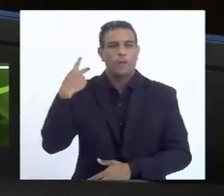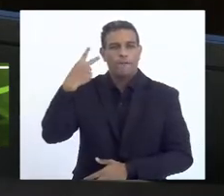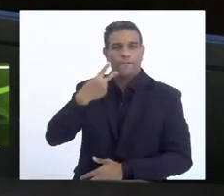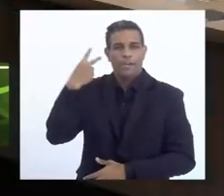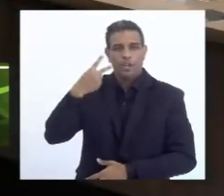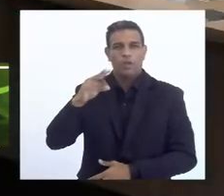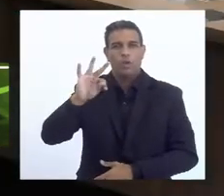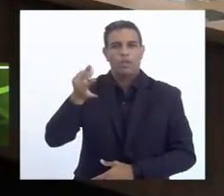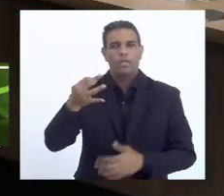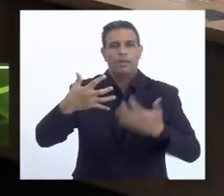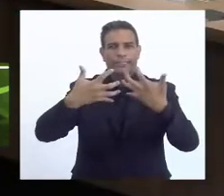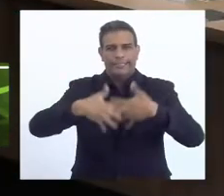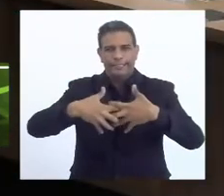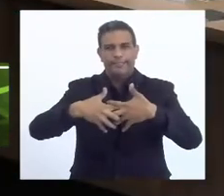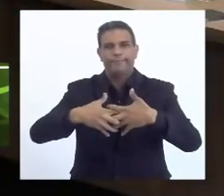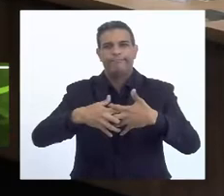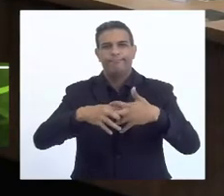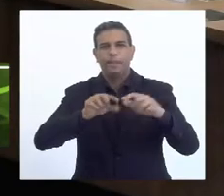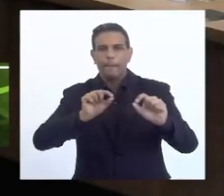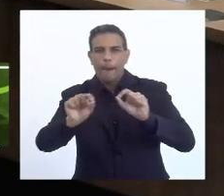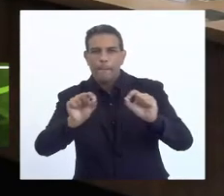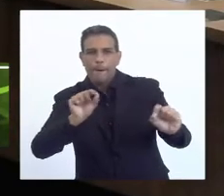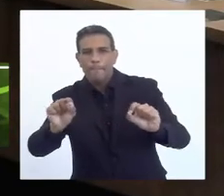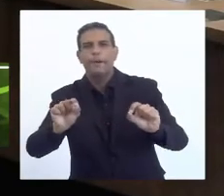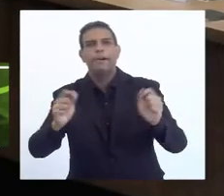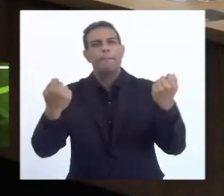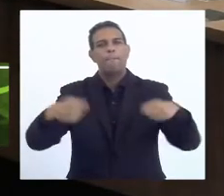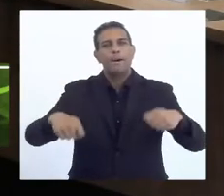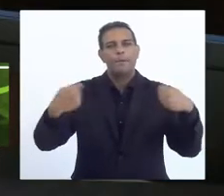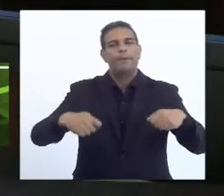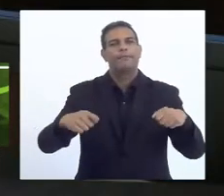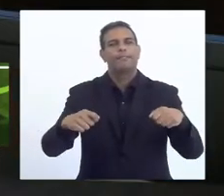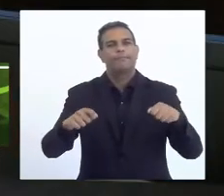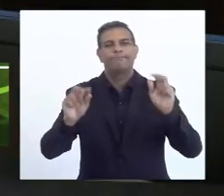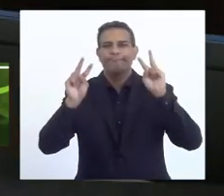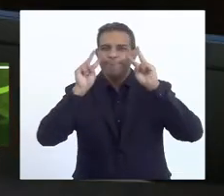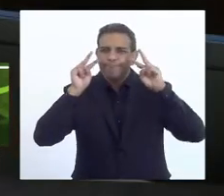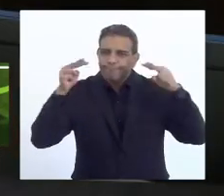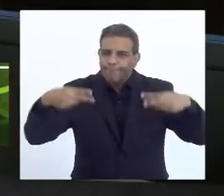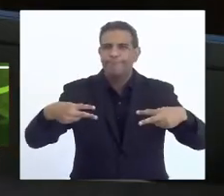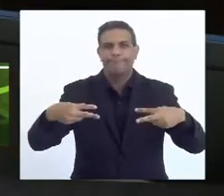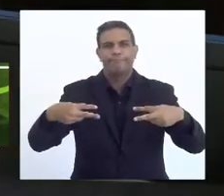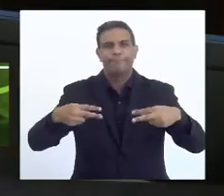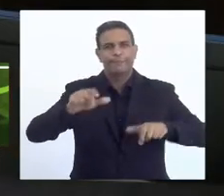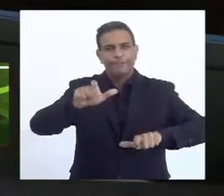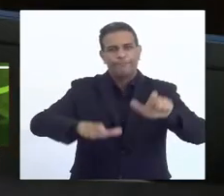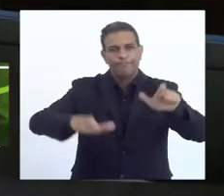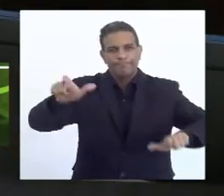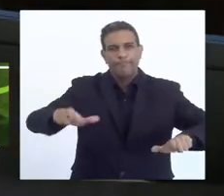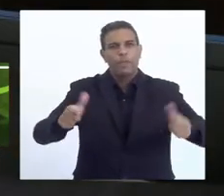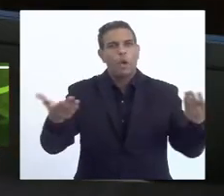Então, nesse sentido, apontar aqui que precisamos também reconhecer essas mulheres que hoje não têm um